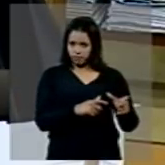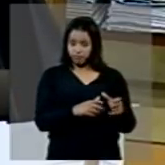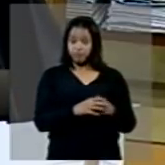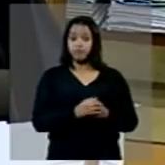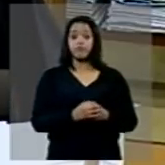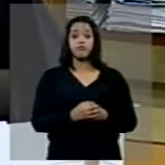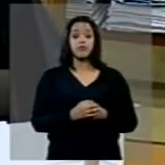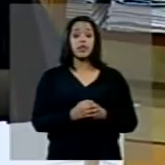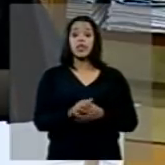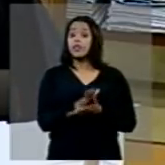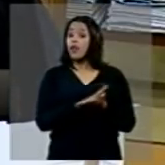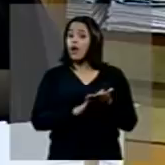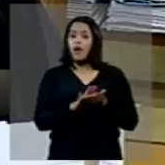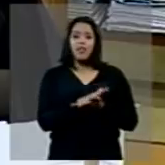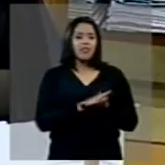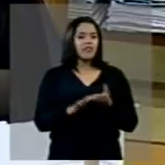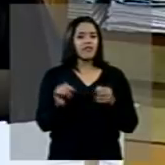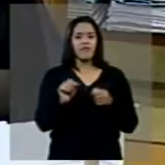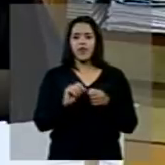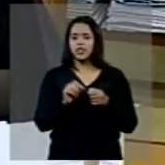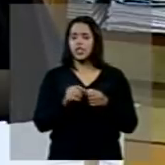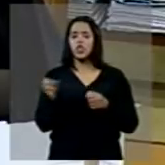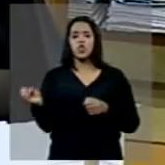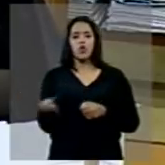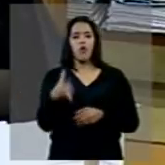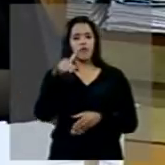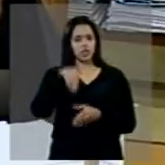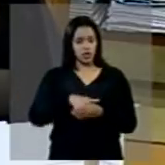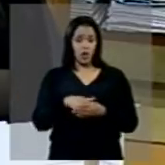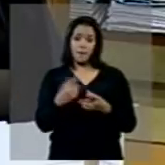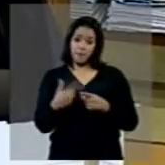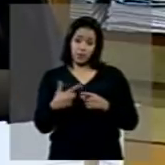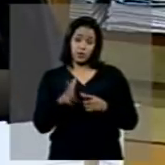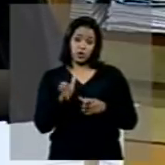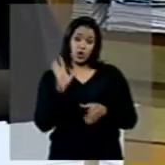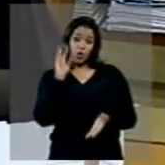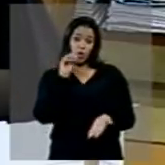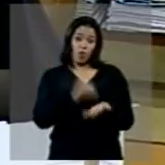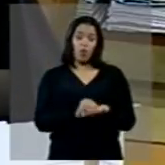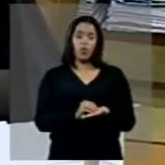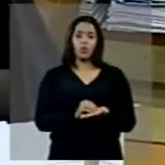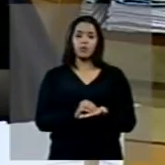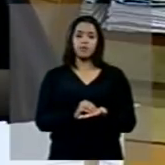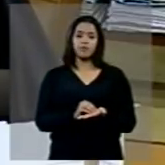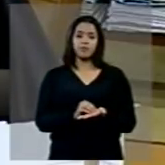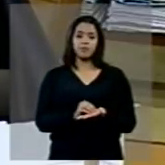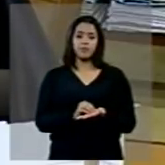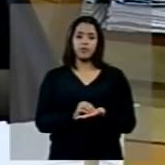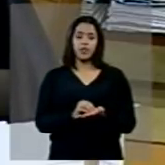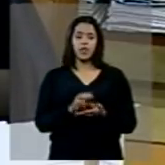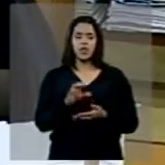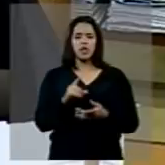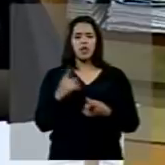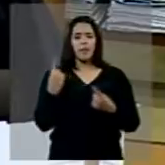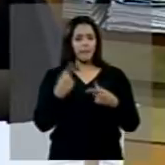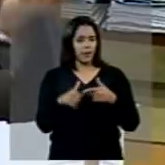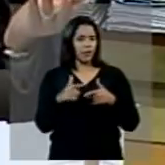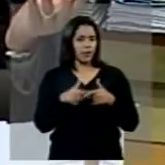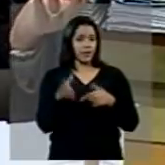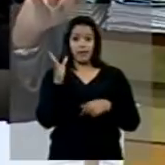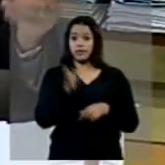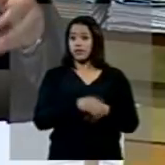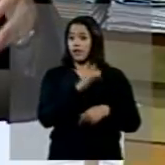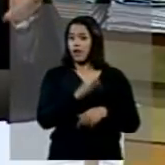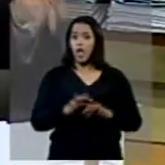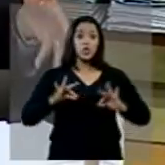sem que se fizessem eleições suplementares, porque se colocou o dilema de eventualmente anular toda